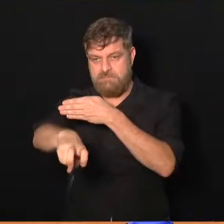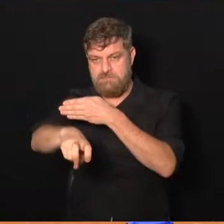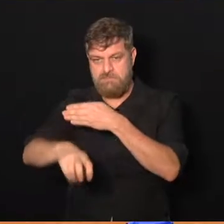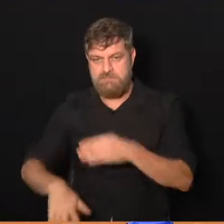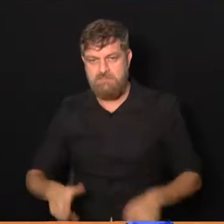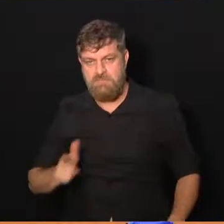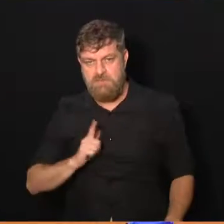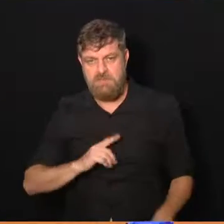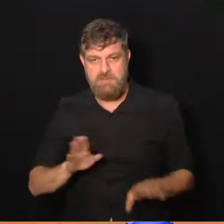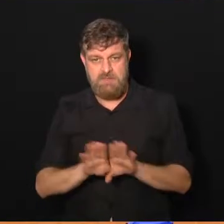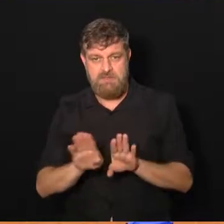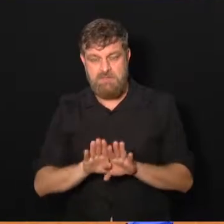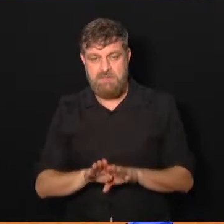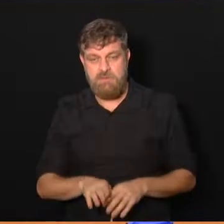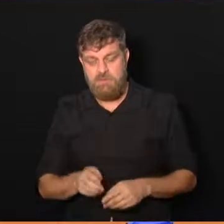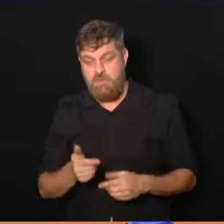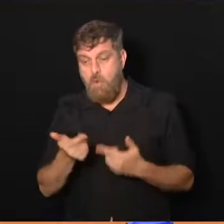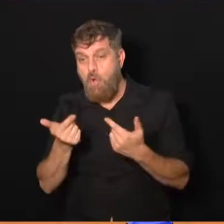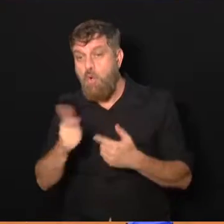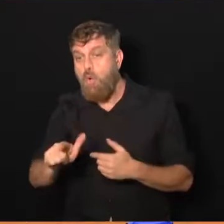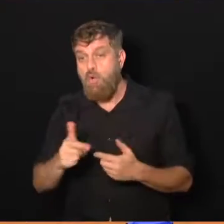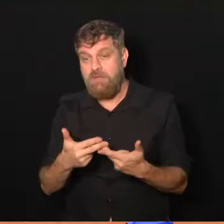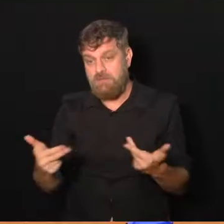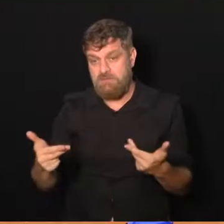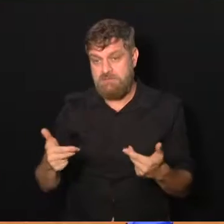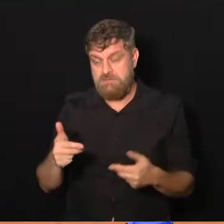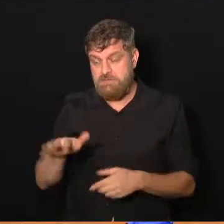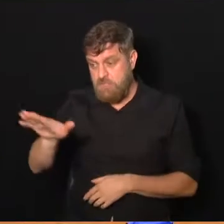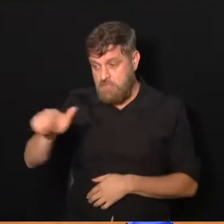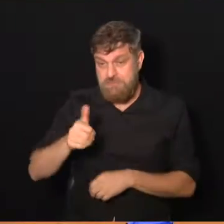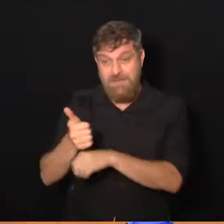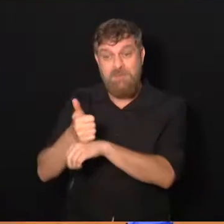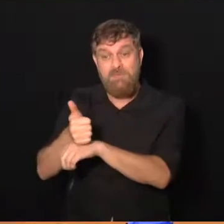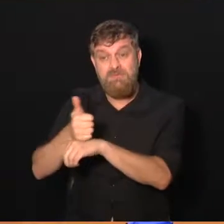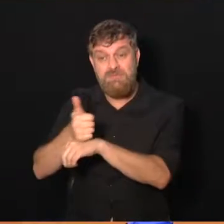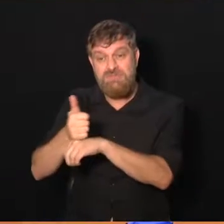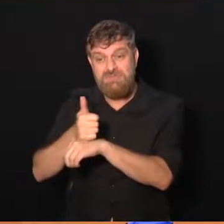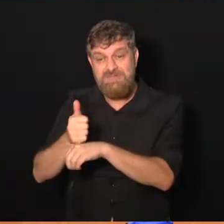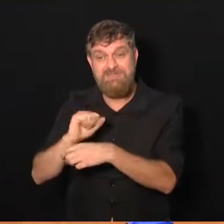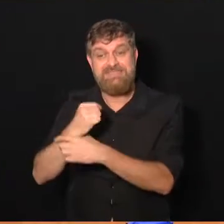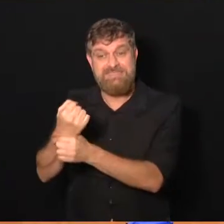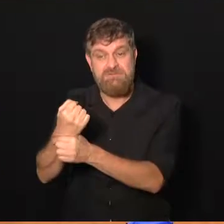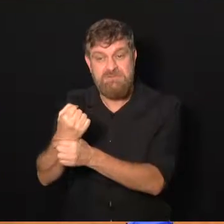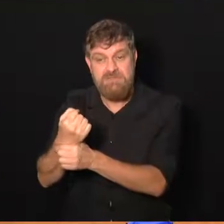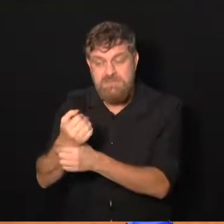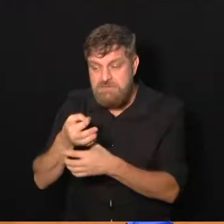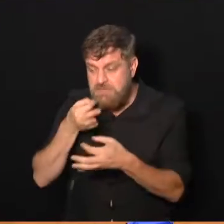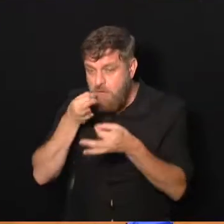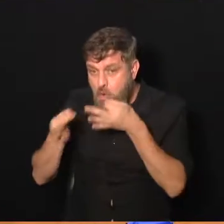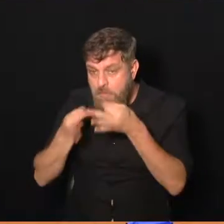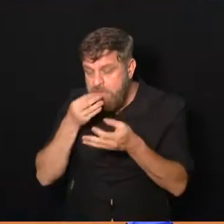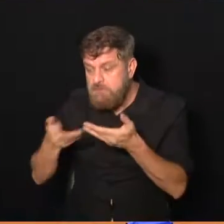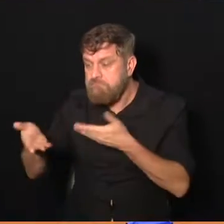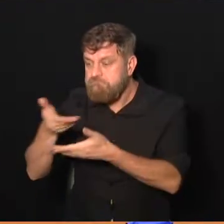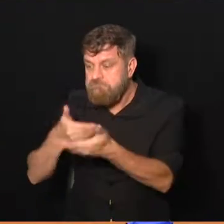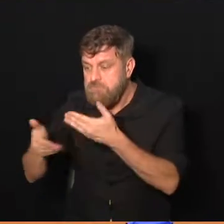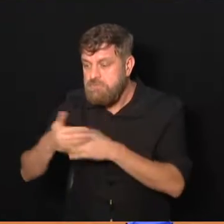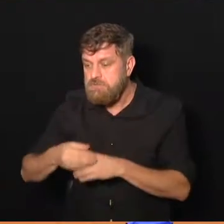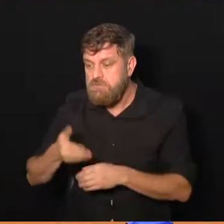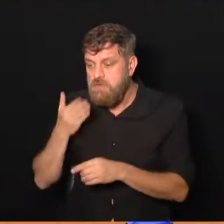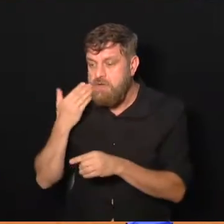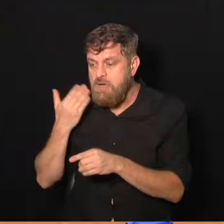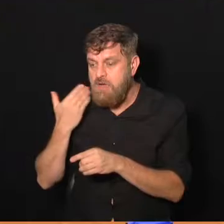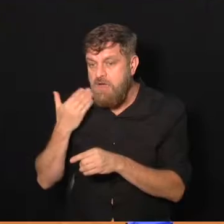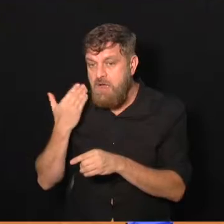efetiva. E talvez a gente ouvir alguém da área de segurança possa realmente apresentar uma solução mais efetiva